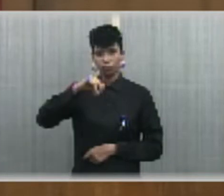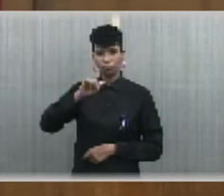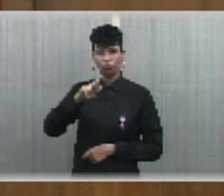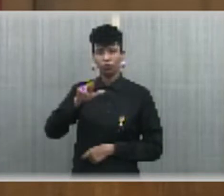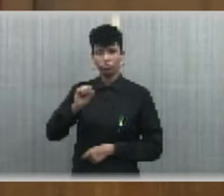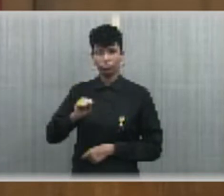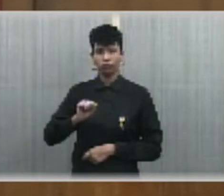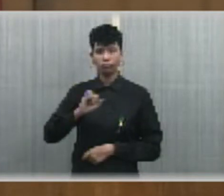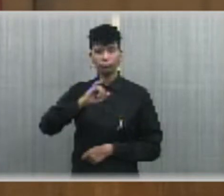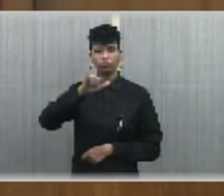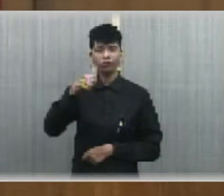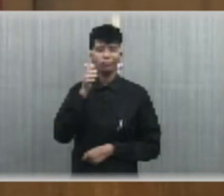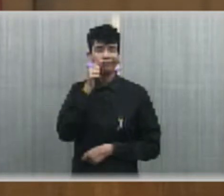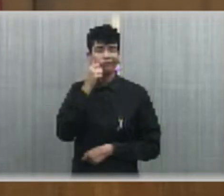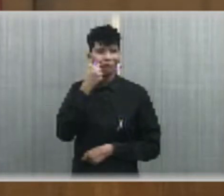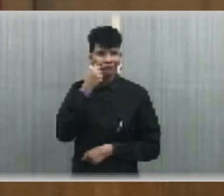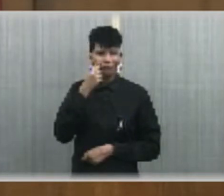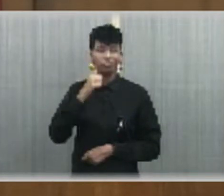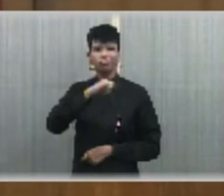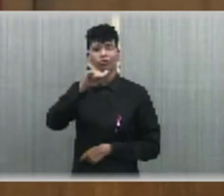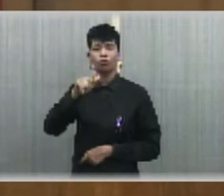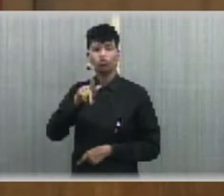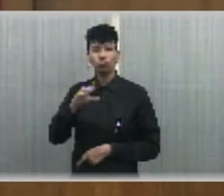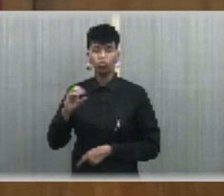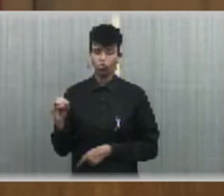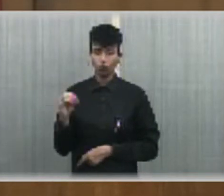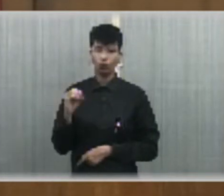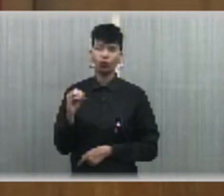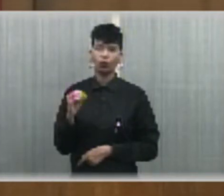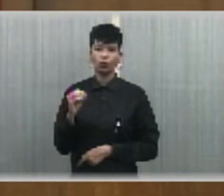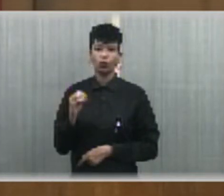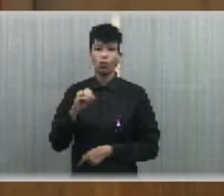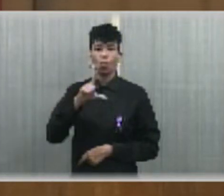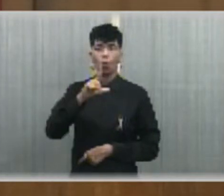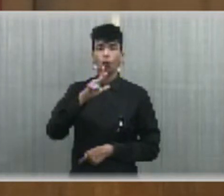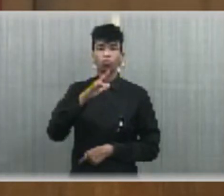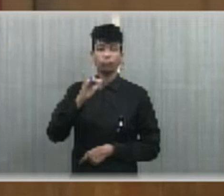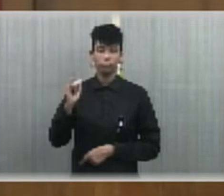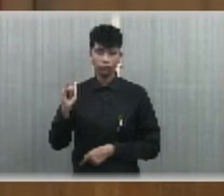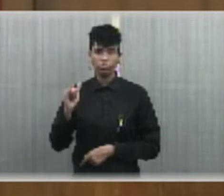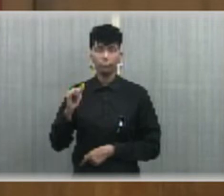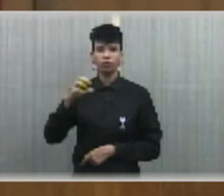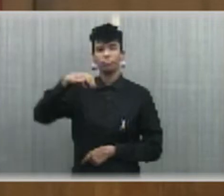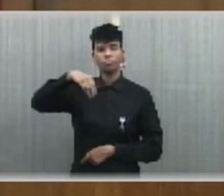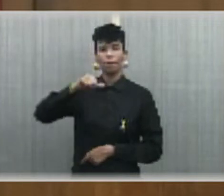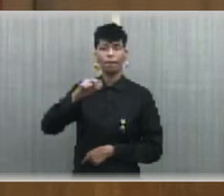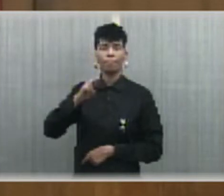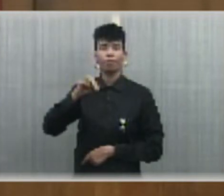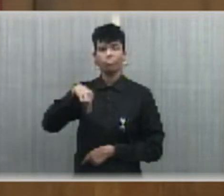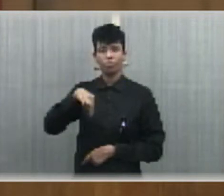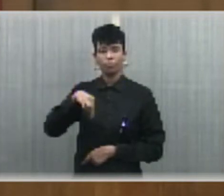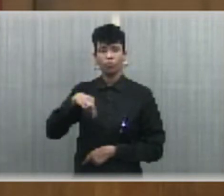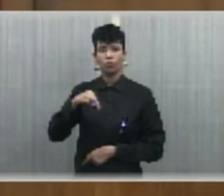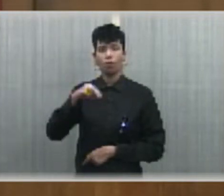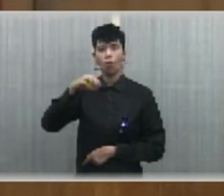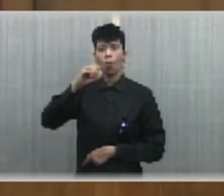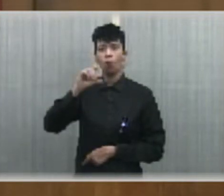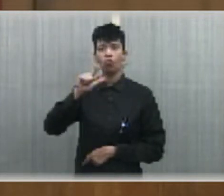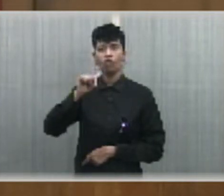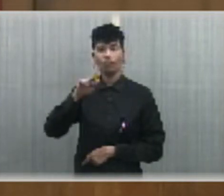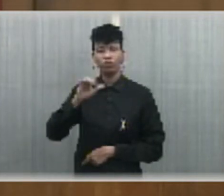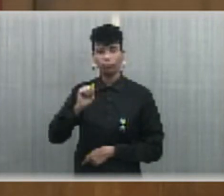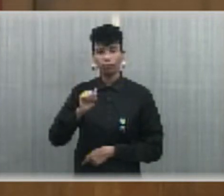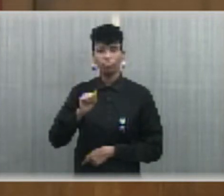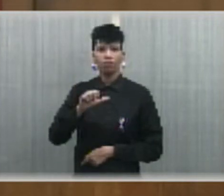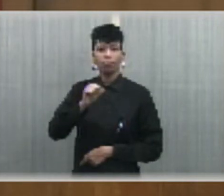Pires, Janaína Marques, João Matos, Júlio Arco Verde, Luci Soares, Marda Menezes, Nerinho, Oliveira Neto, Severo